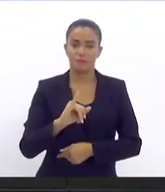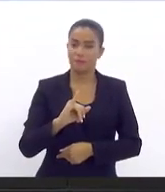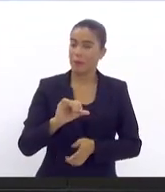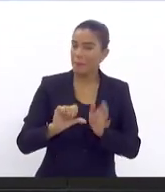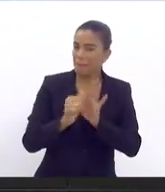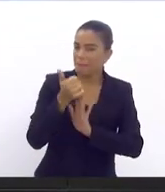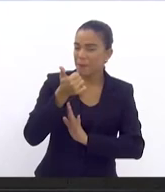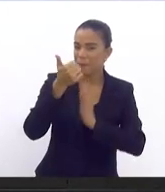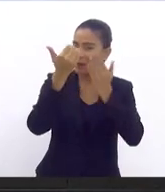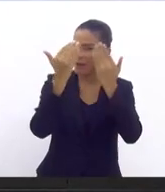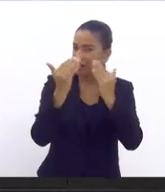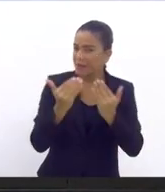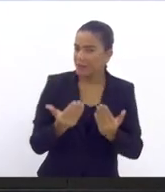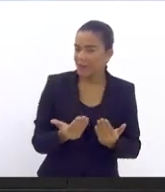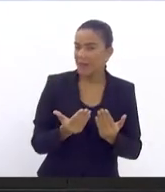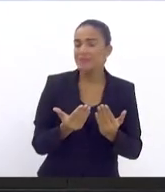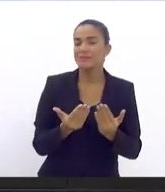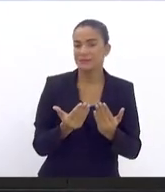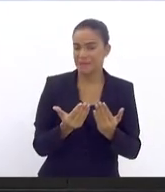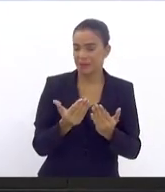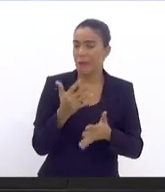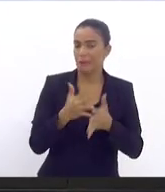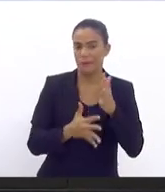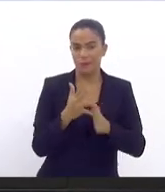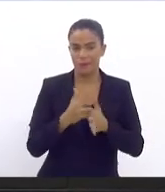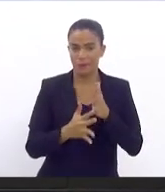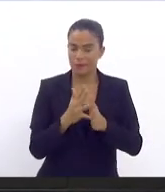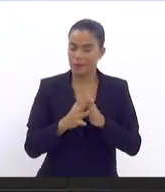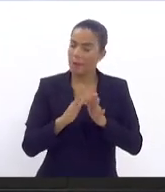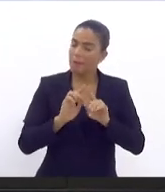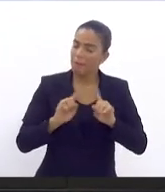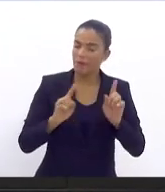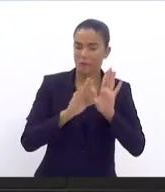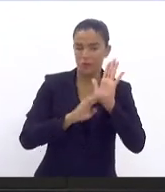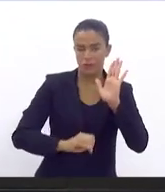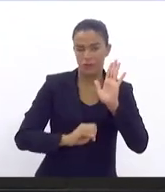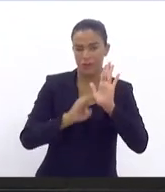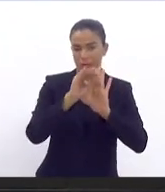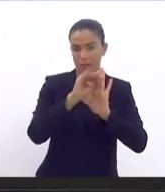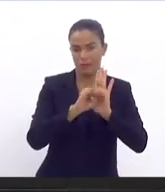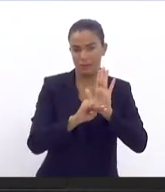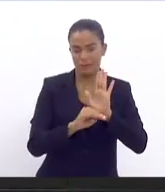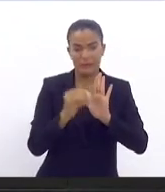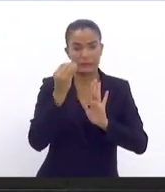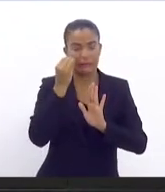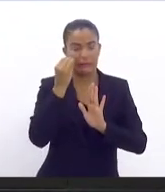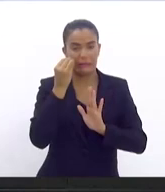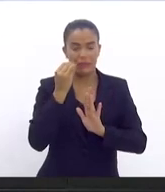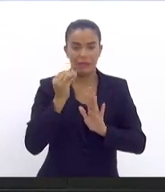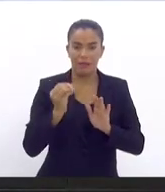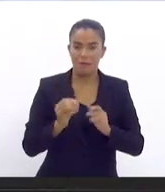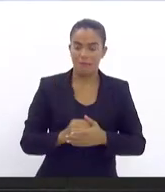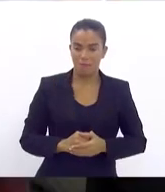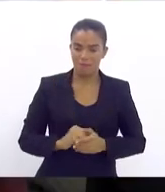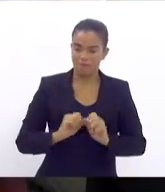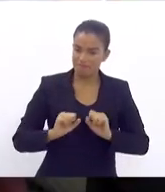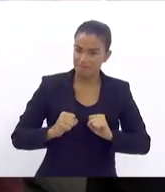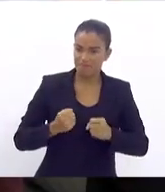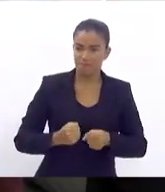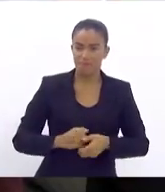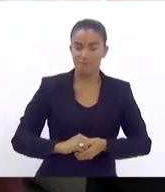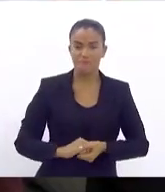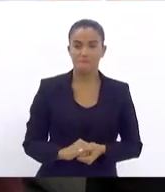Em primeira análise, era para ser era prejudicabilidade. Mas vamos retirar de pauta, então, para tentar fazer